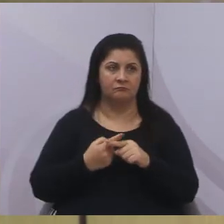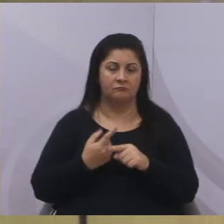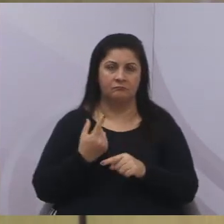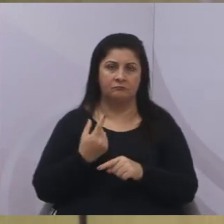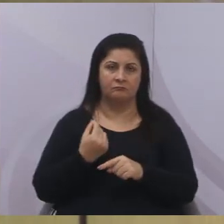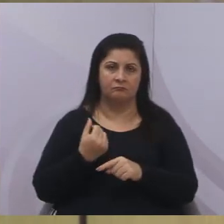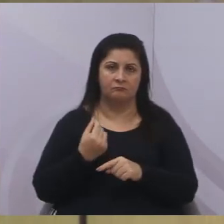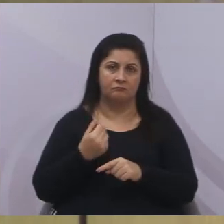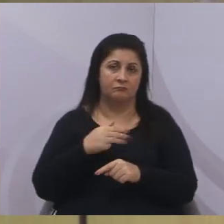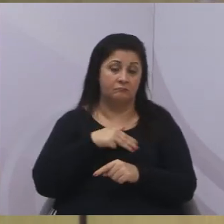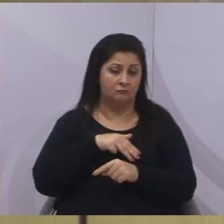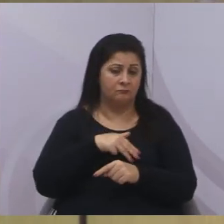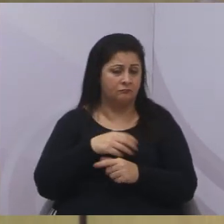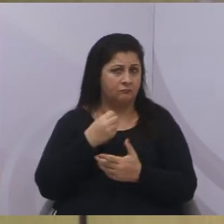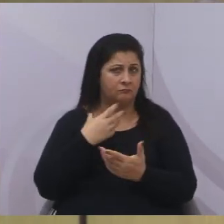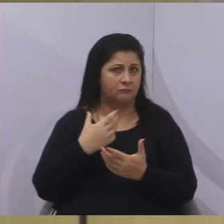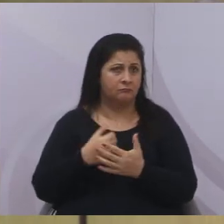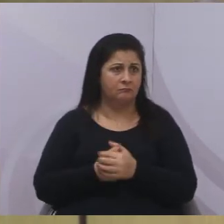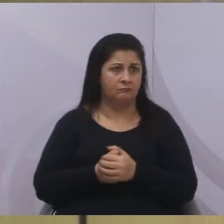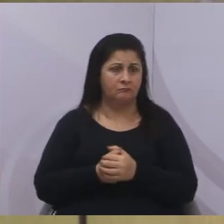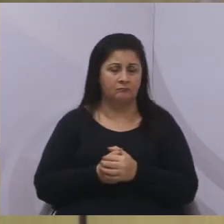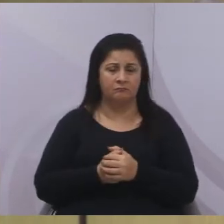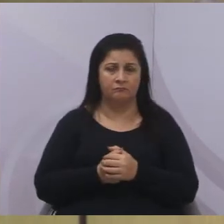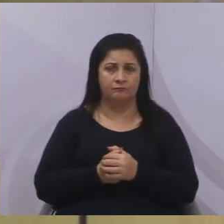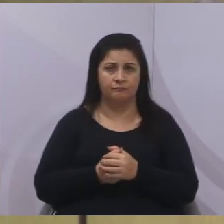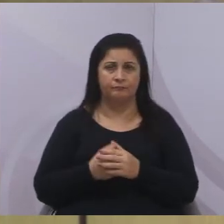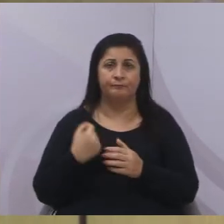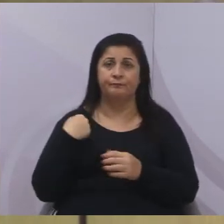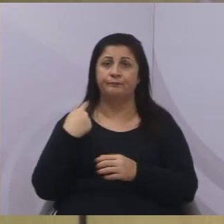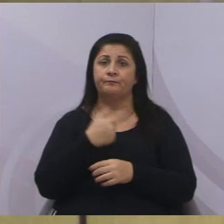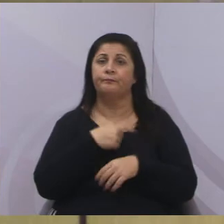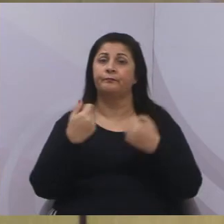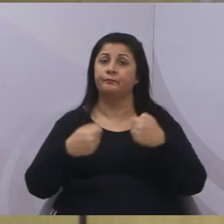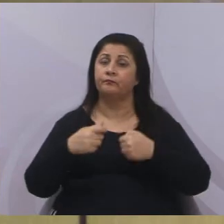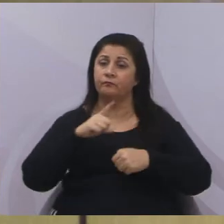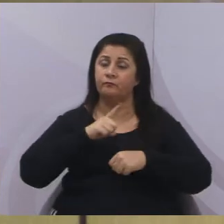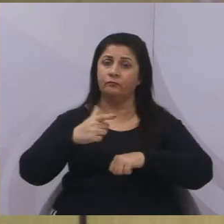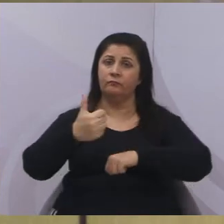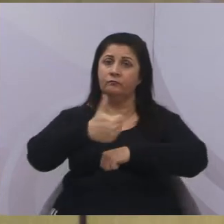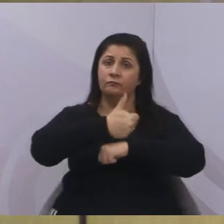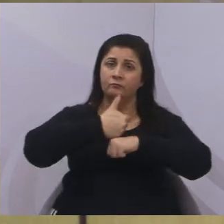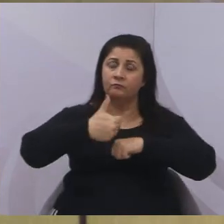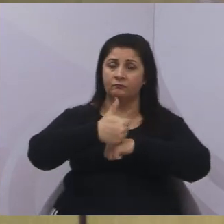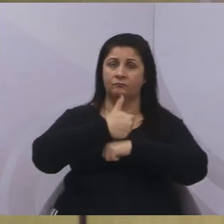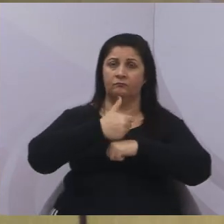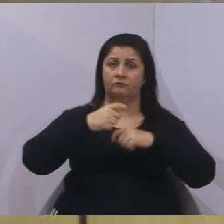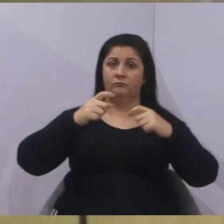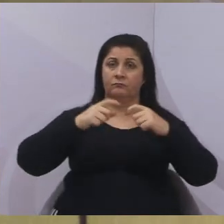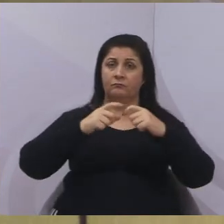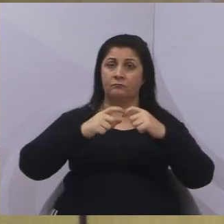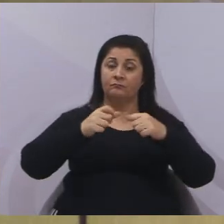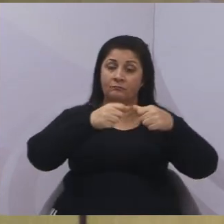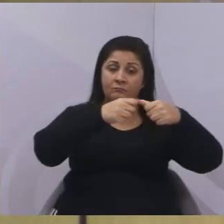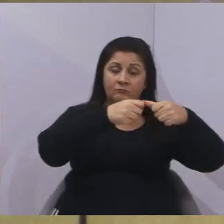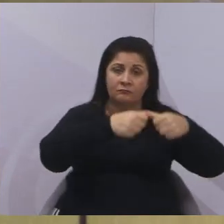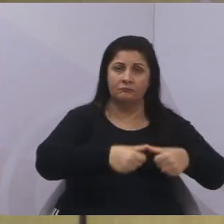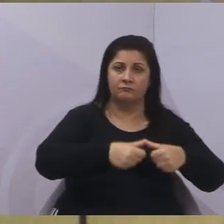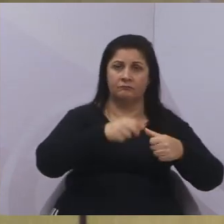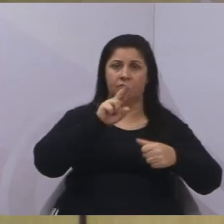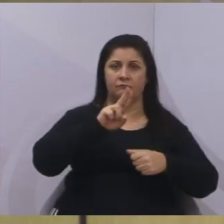do mercado. Para nós é muito importante ter um profissional médico que se vincule à comunidade,